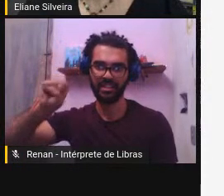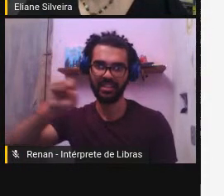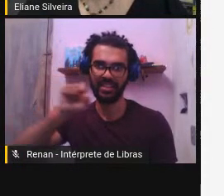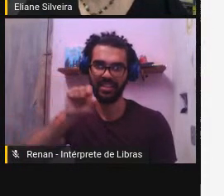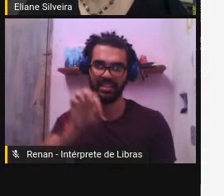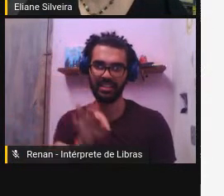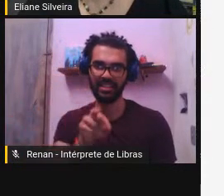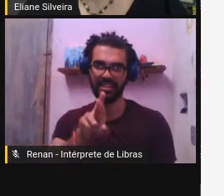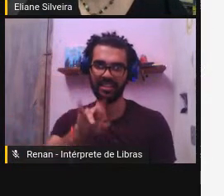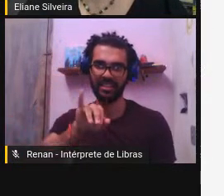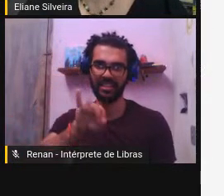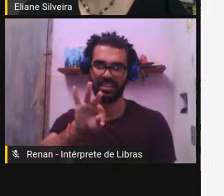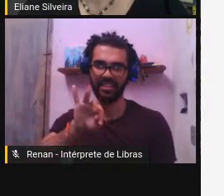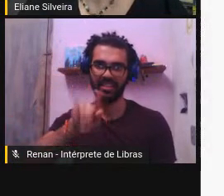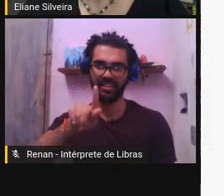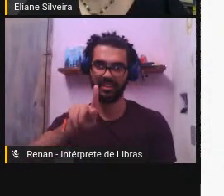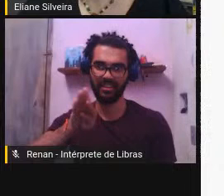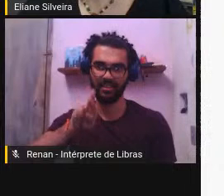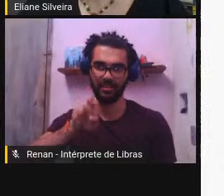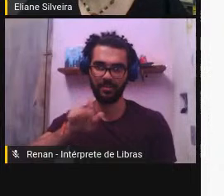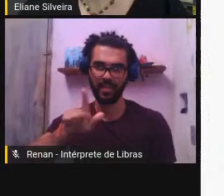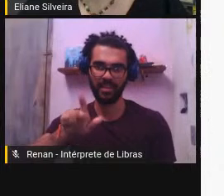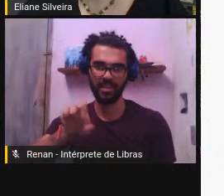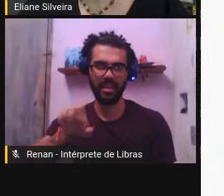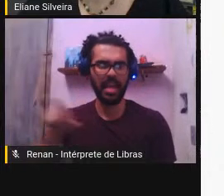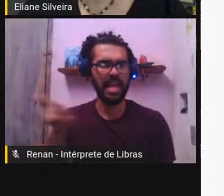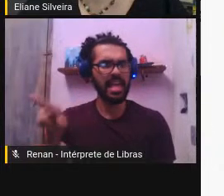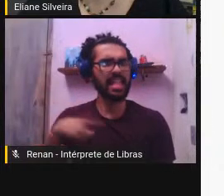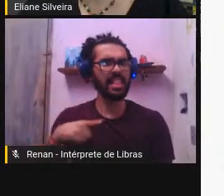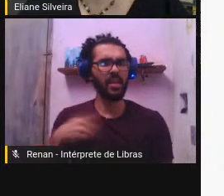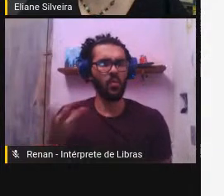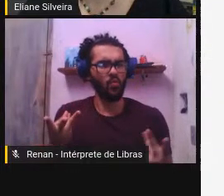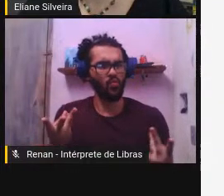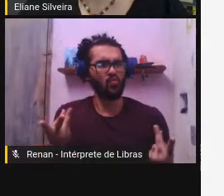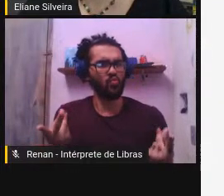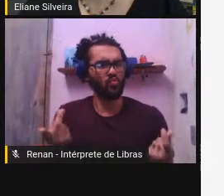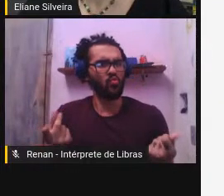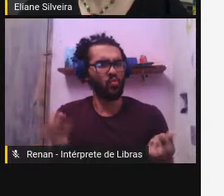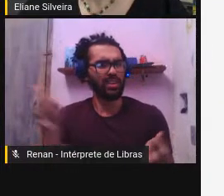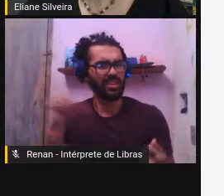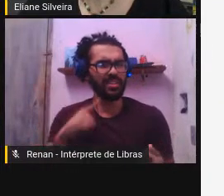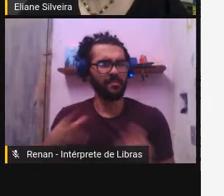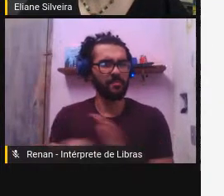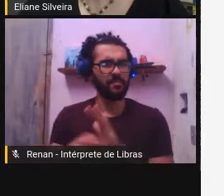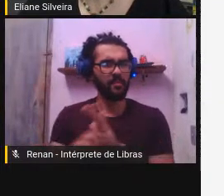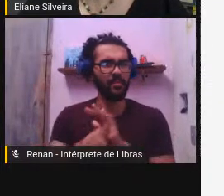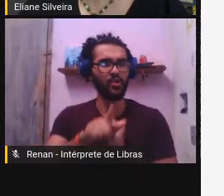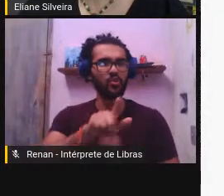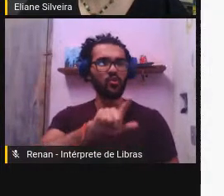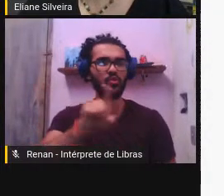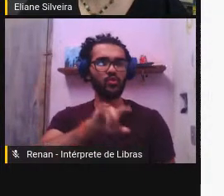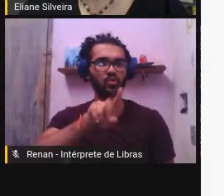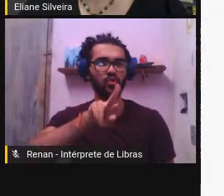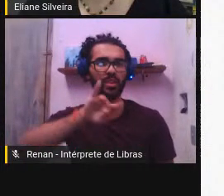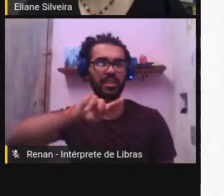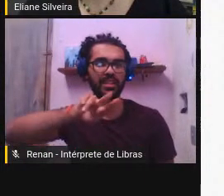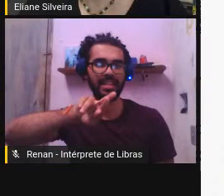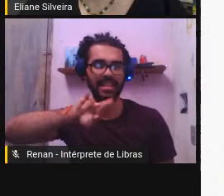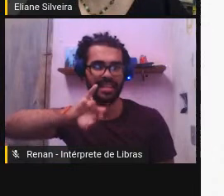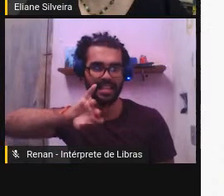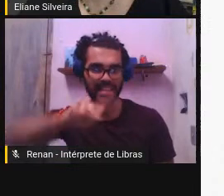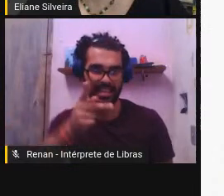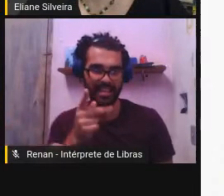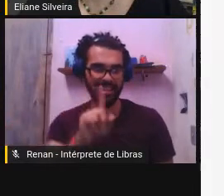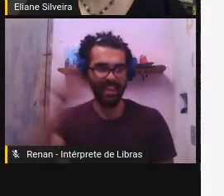que, à época da escrita do Souvenir, era professor na Universidade de Munique, na Alemanha, e, no passado, tinha sido colega